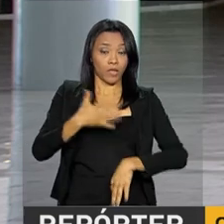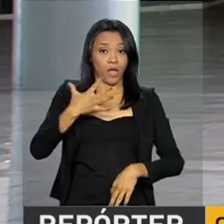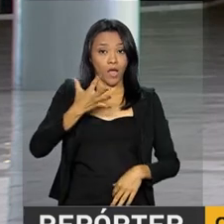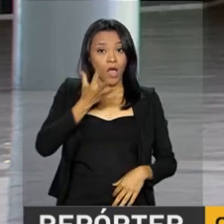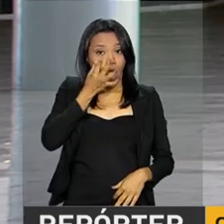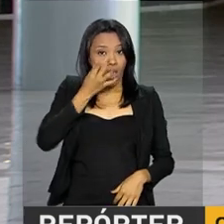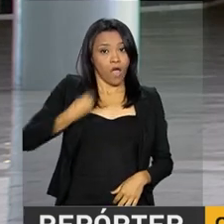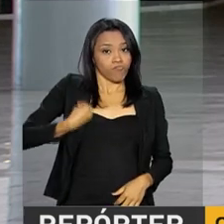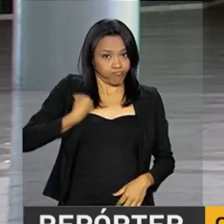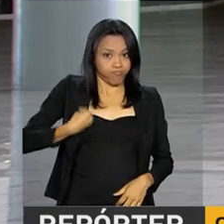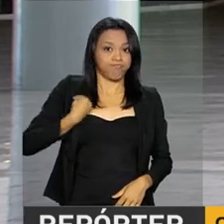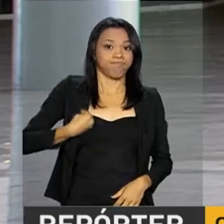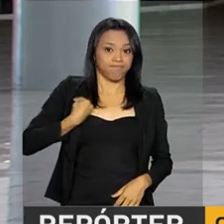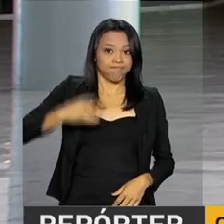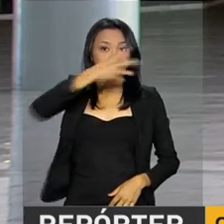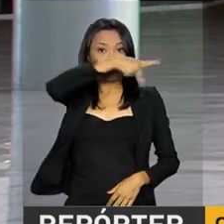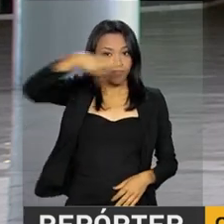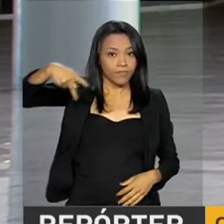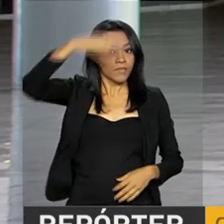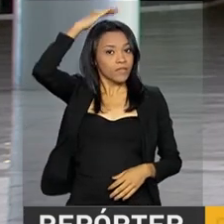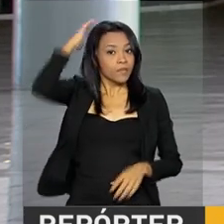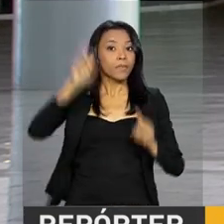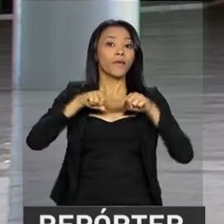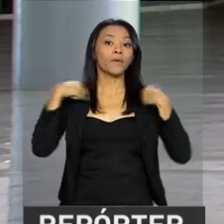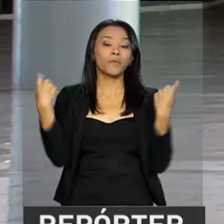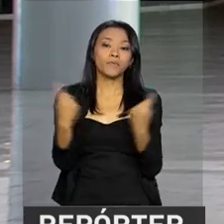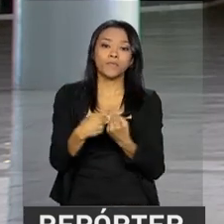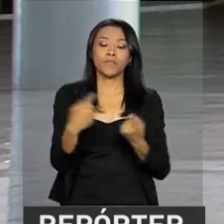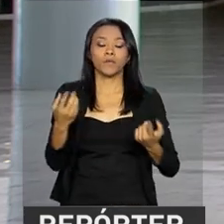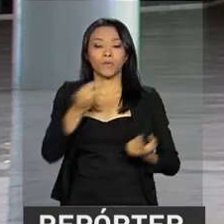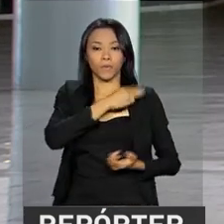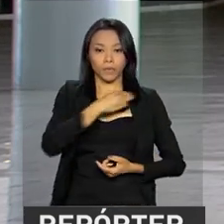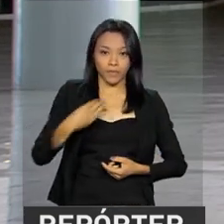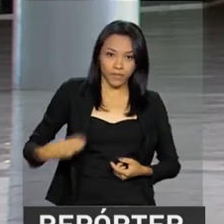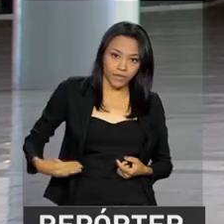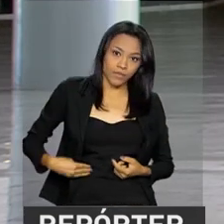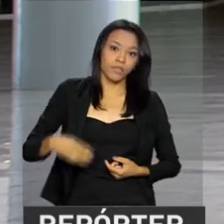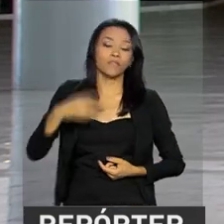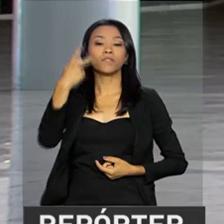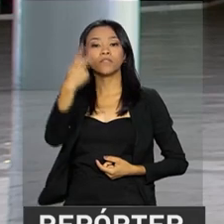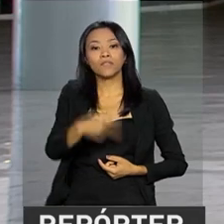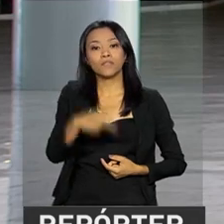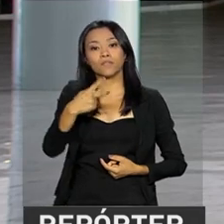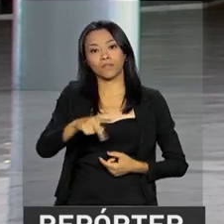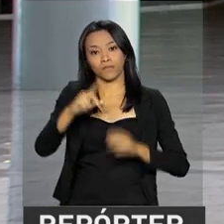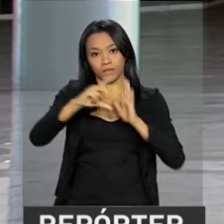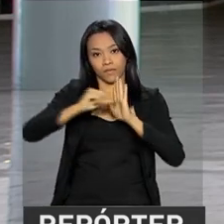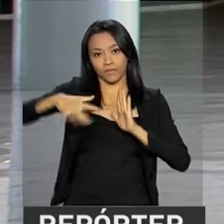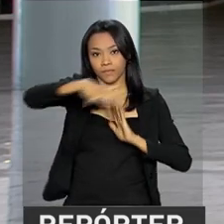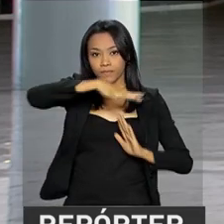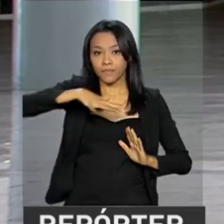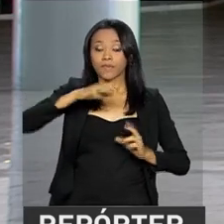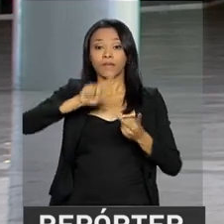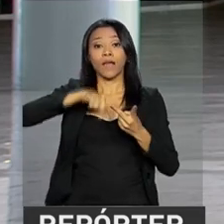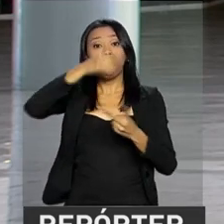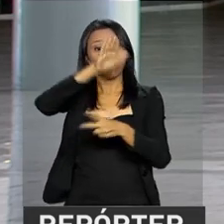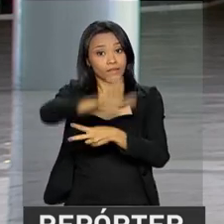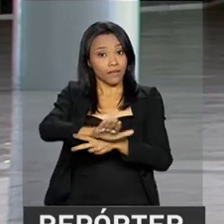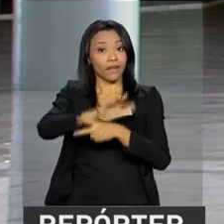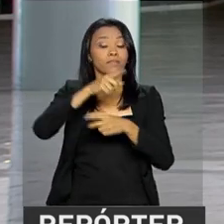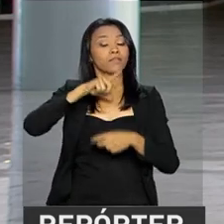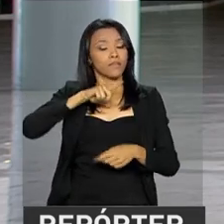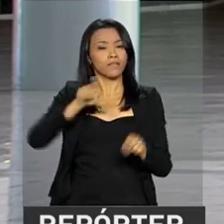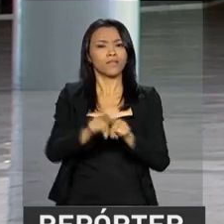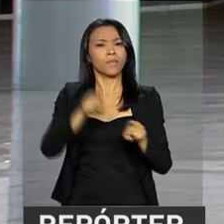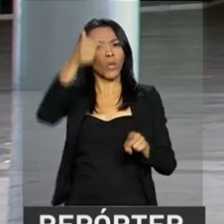temer está reunido aqui no palácio do planalto com o ministro chefe da casa civil eliseu padilha no início da tarde estão previstas